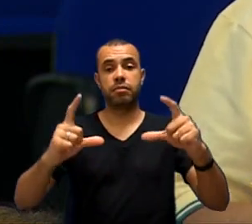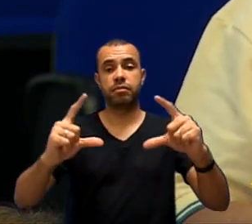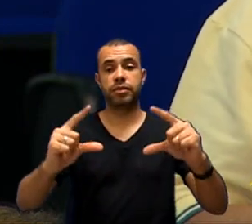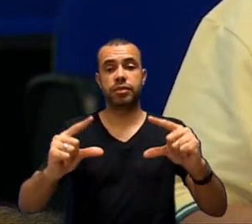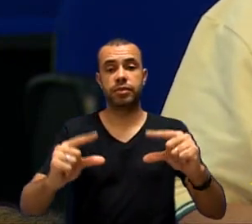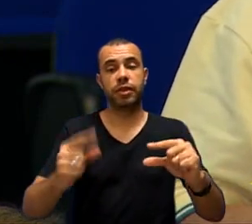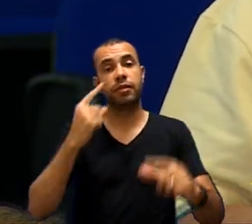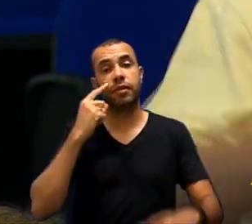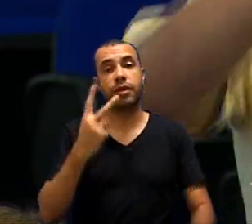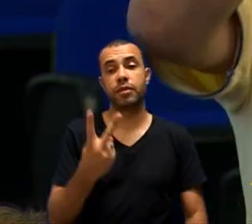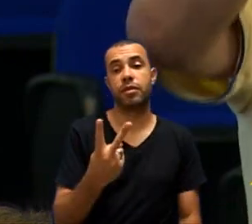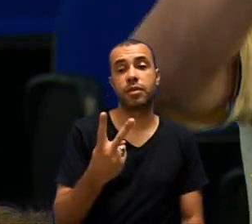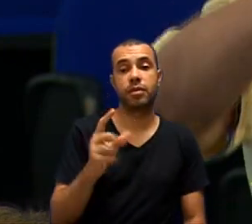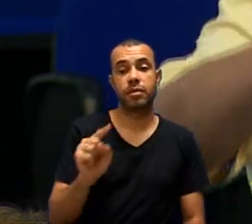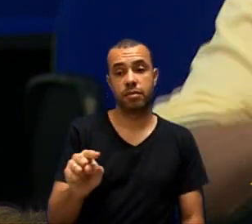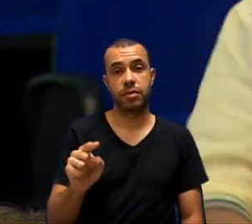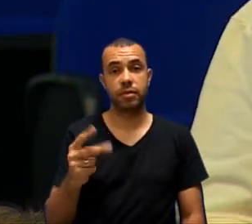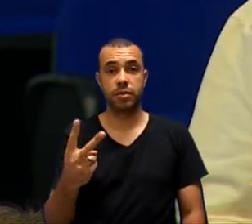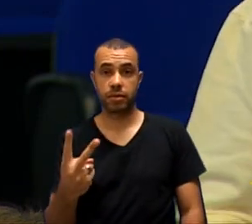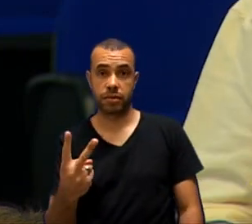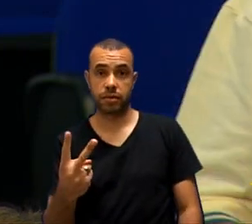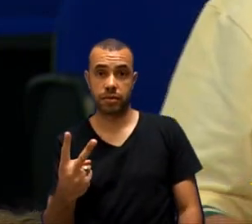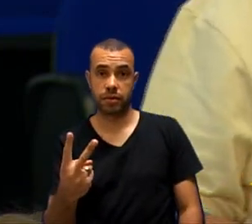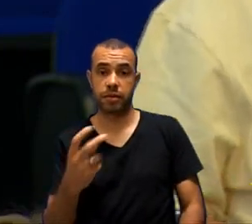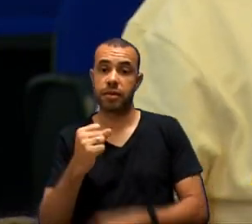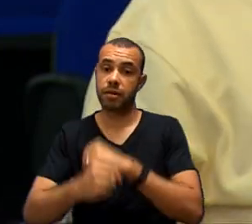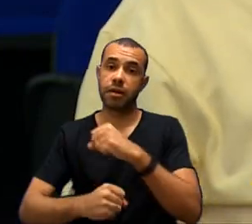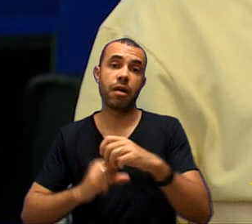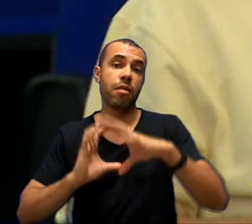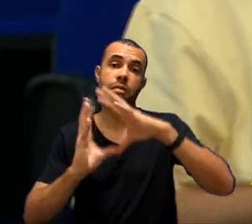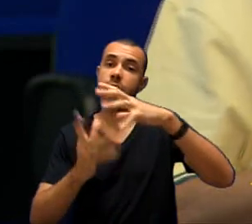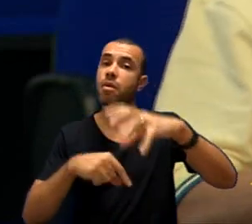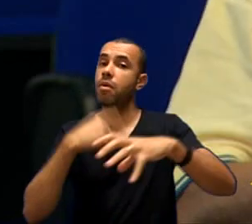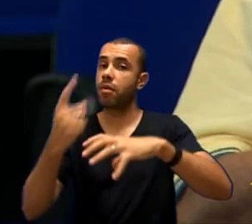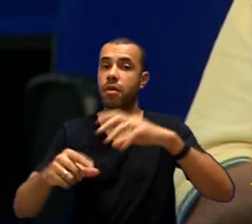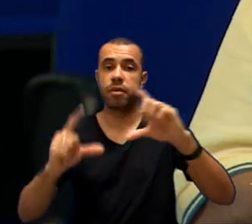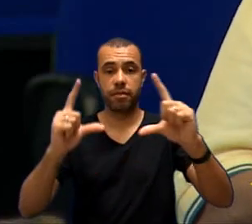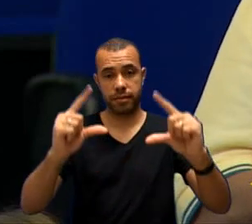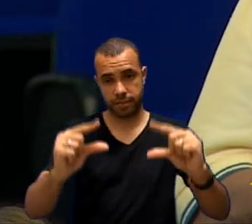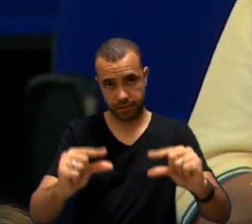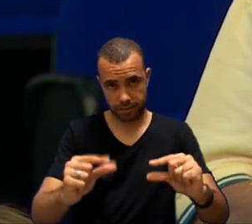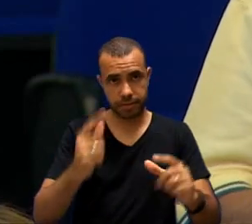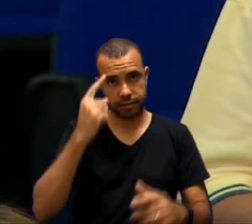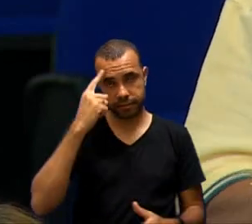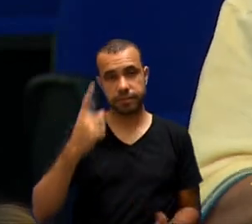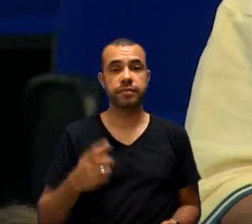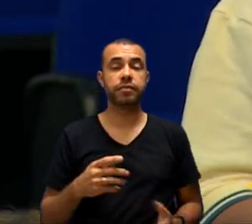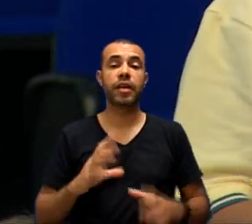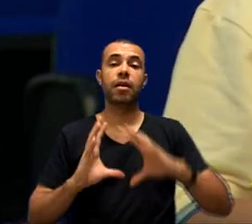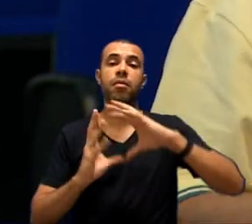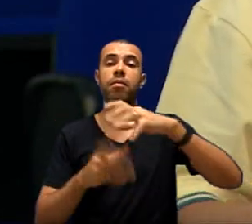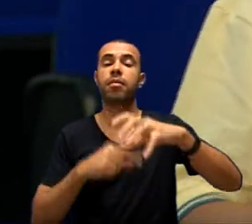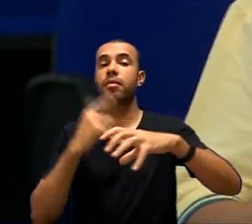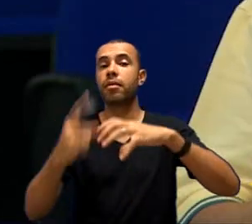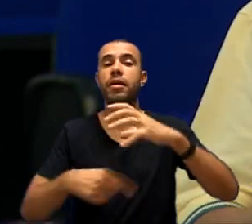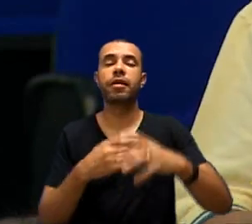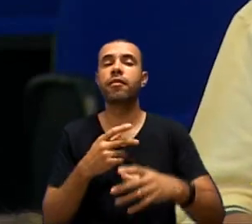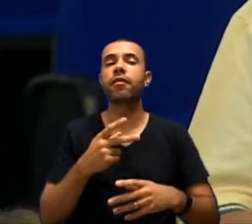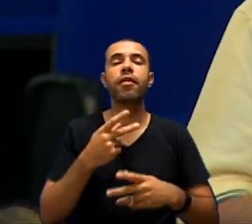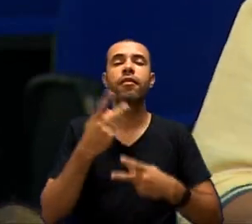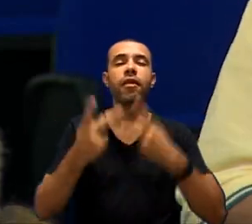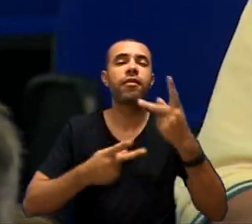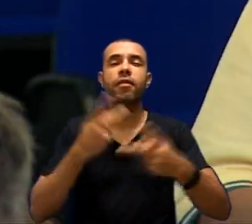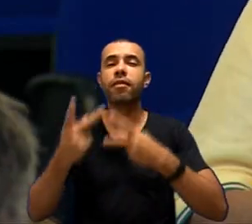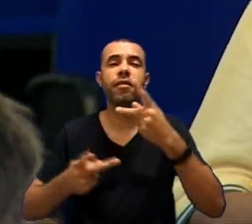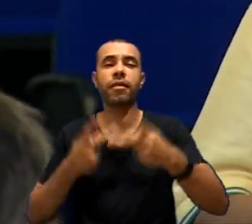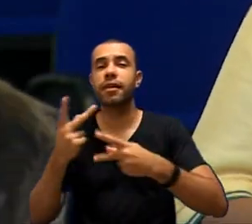é 2,2 e no mundo inteiro cai. A fala que existe no mundo hoje é inteligência artificial.